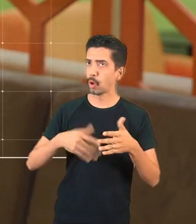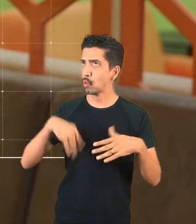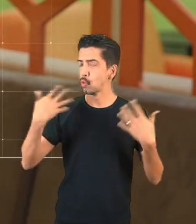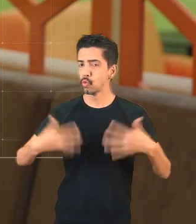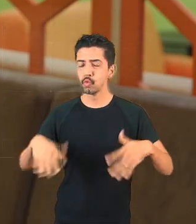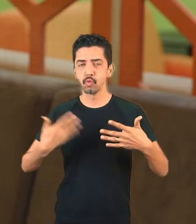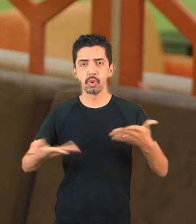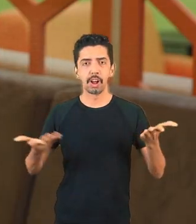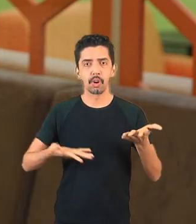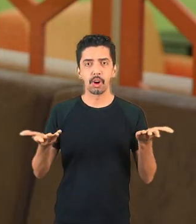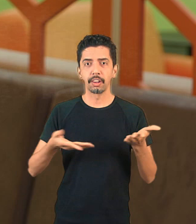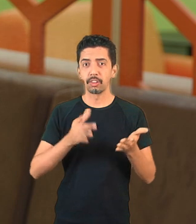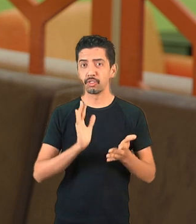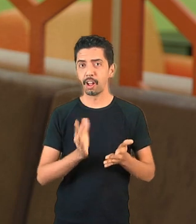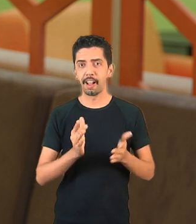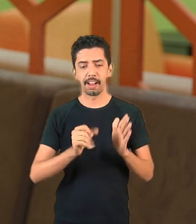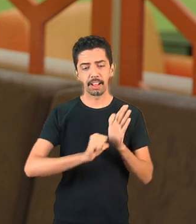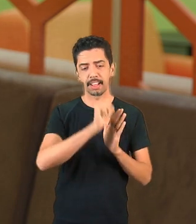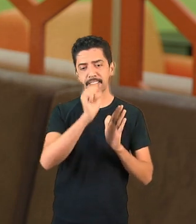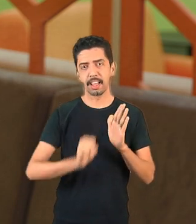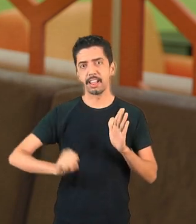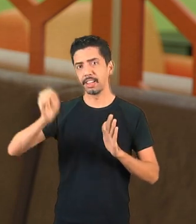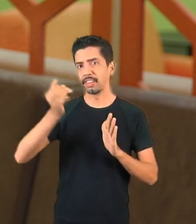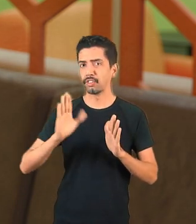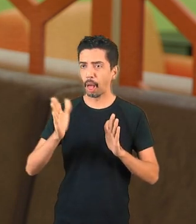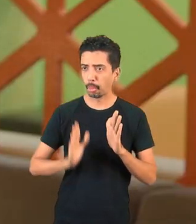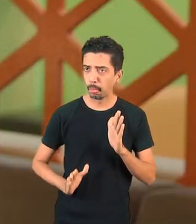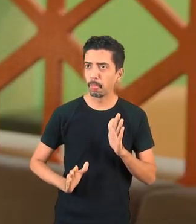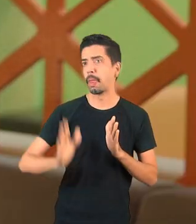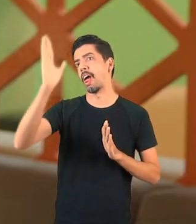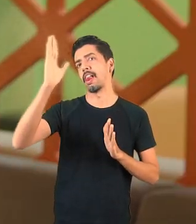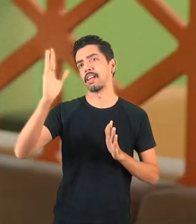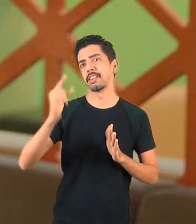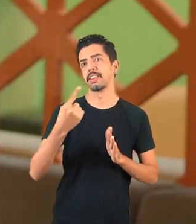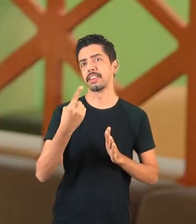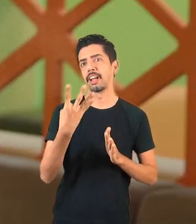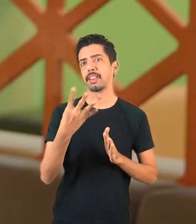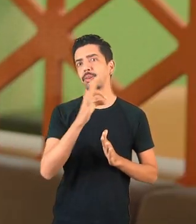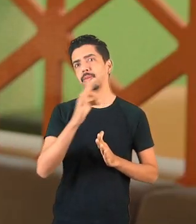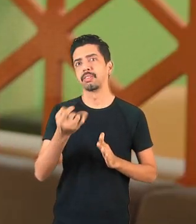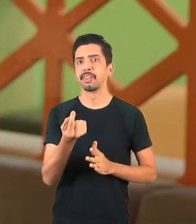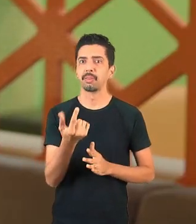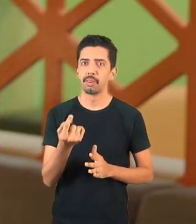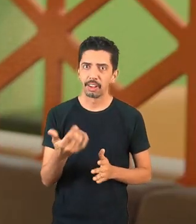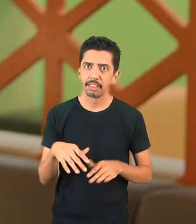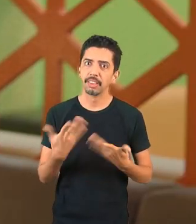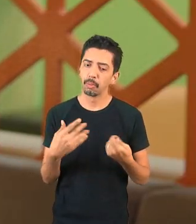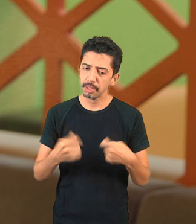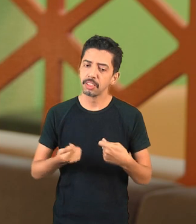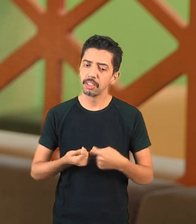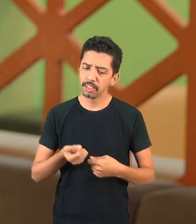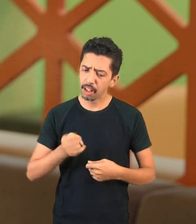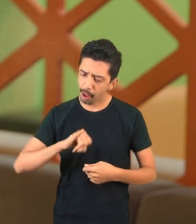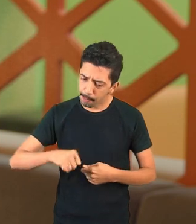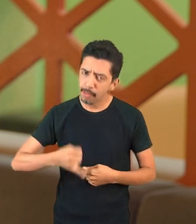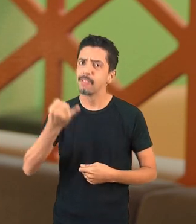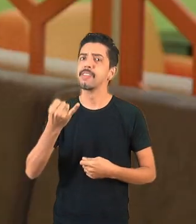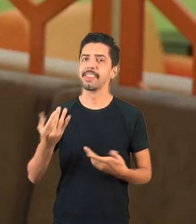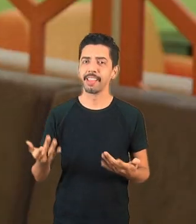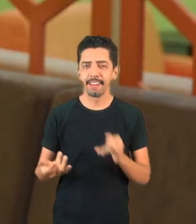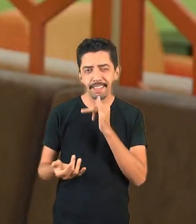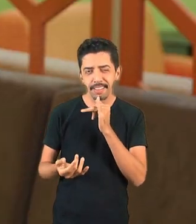A Selic já está aí a patamares de 13%. Então posso e devo utilizar esses benefícios a meu